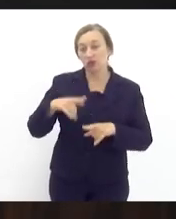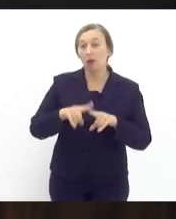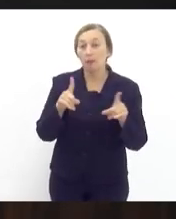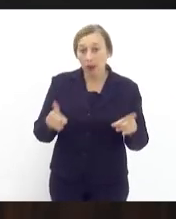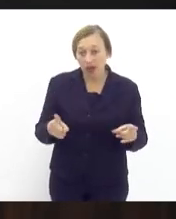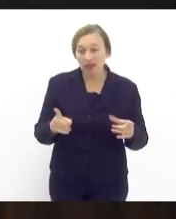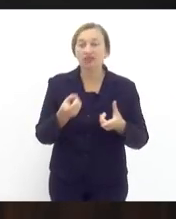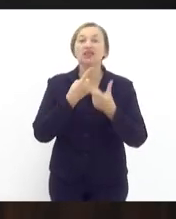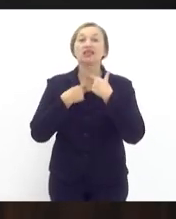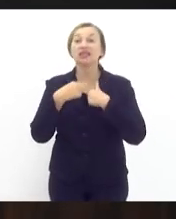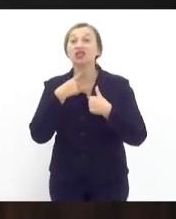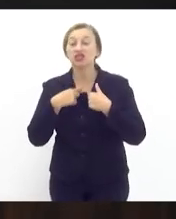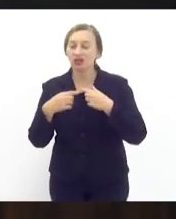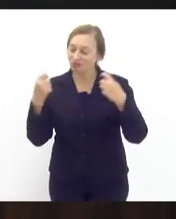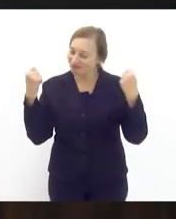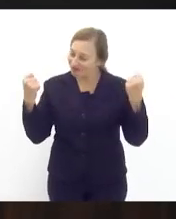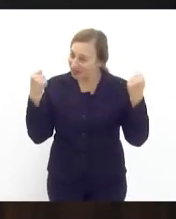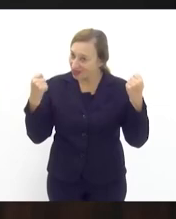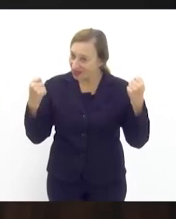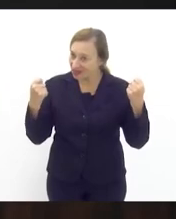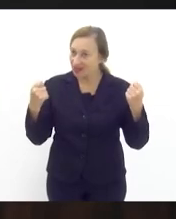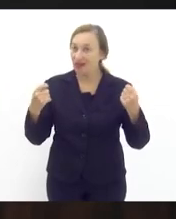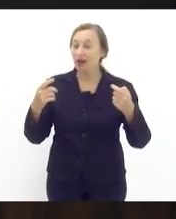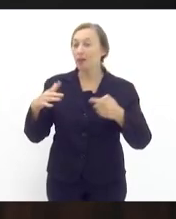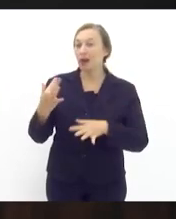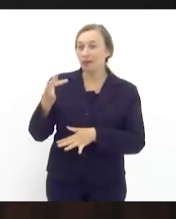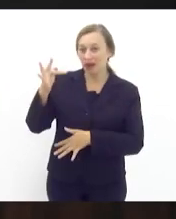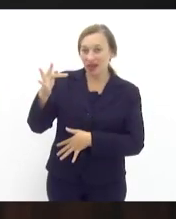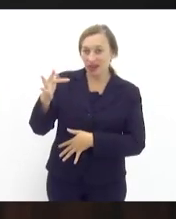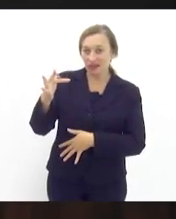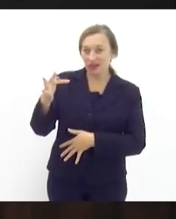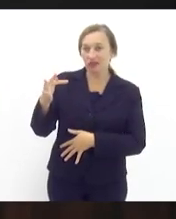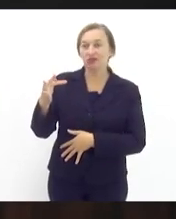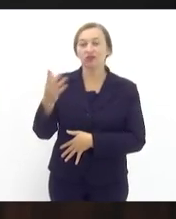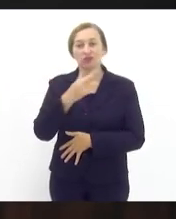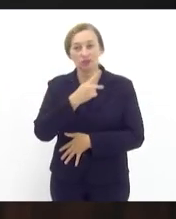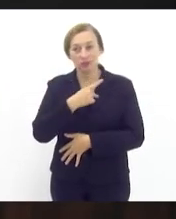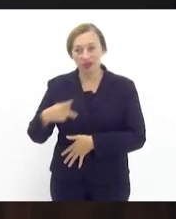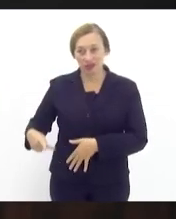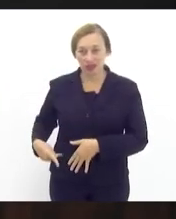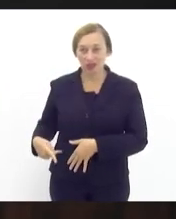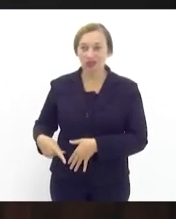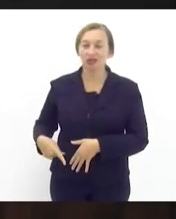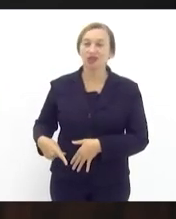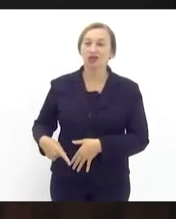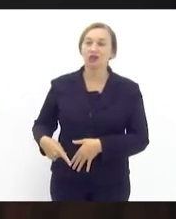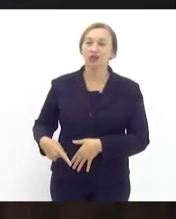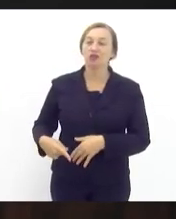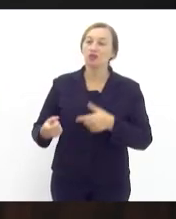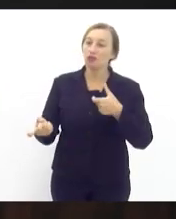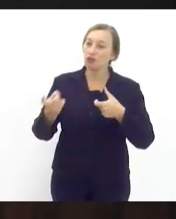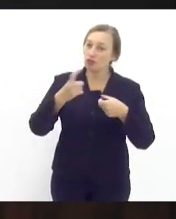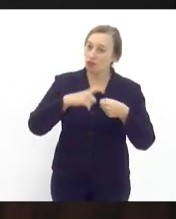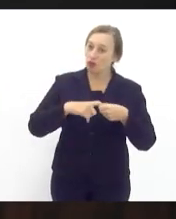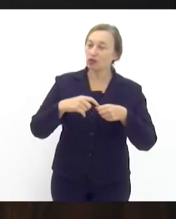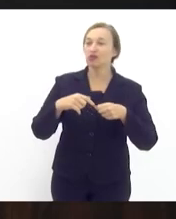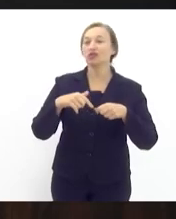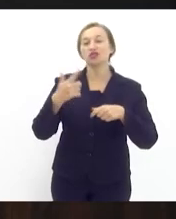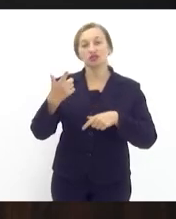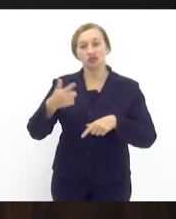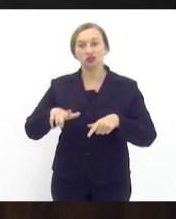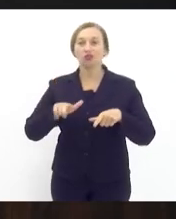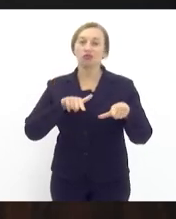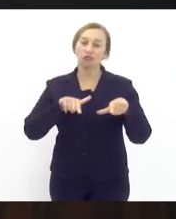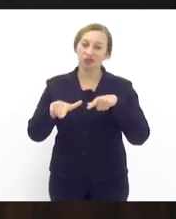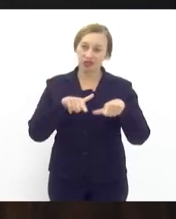deseja e torce para que muito em breve o nosso Presidente seja restabelecido novamente